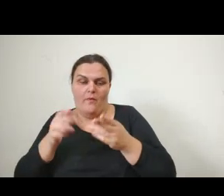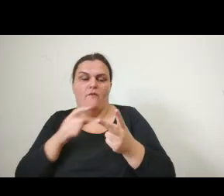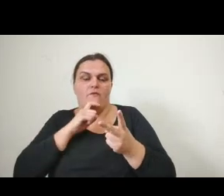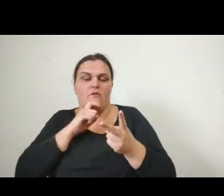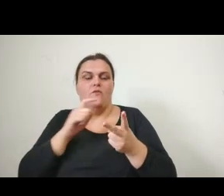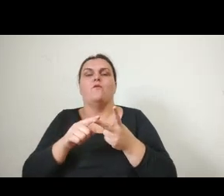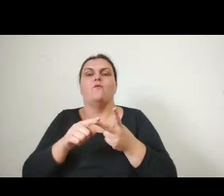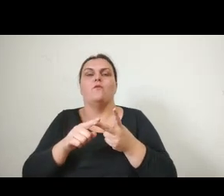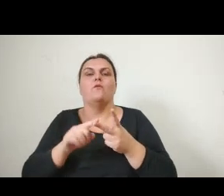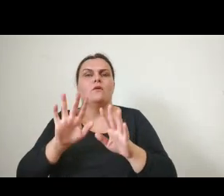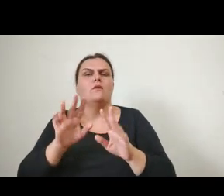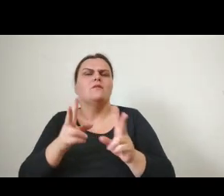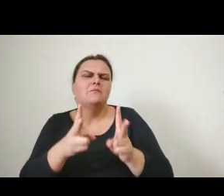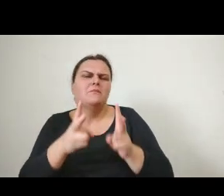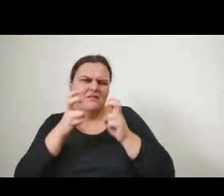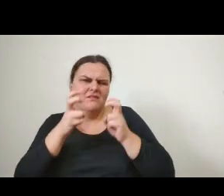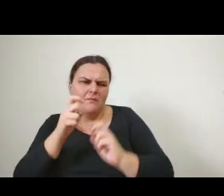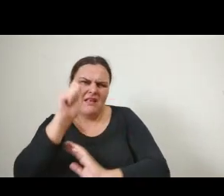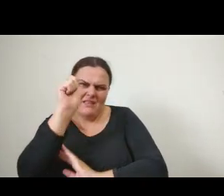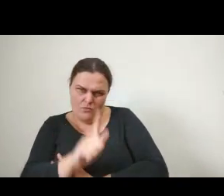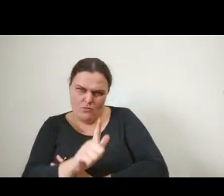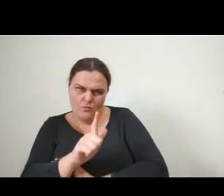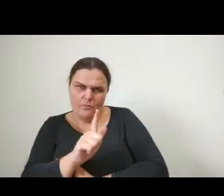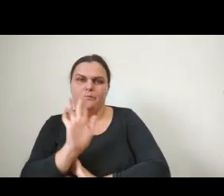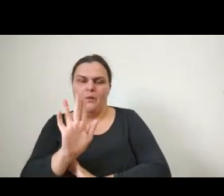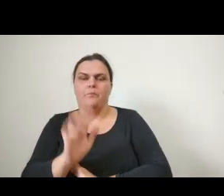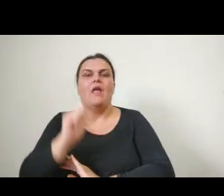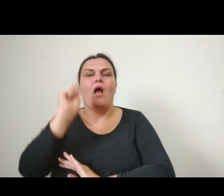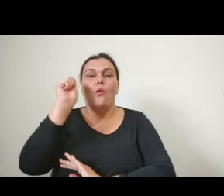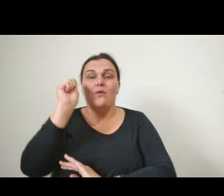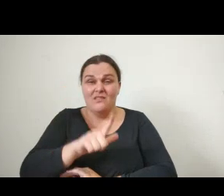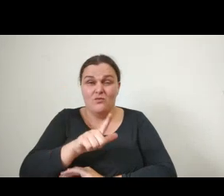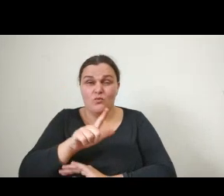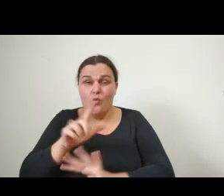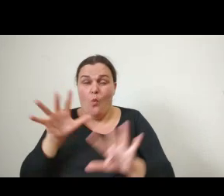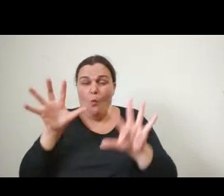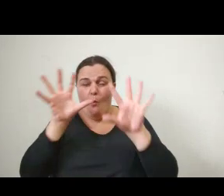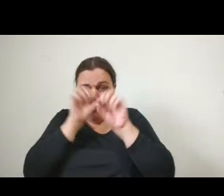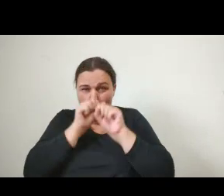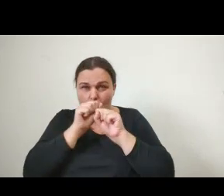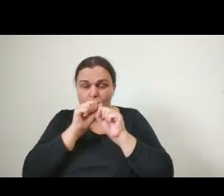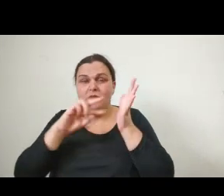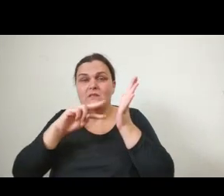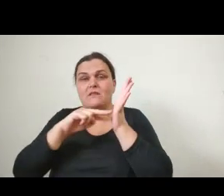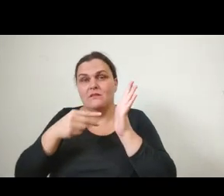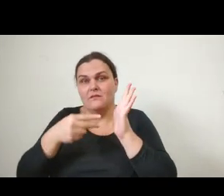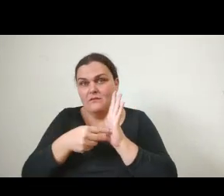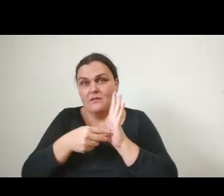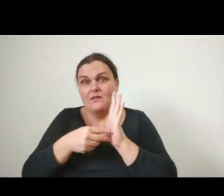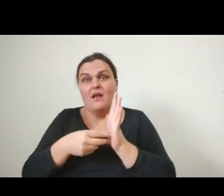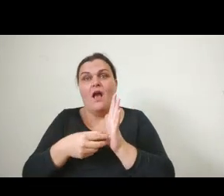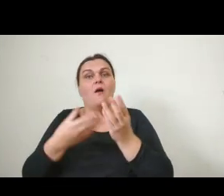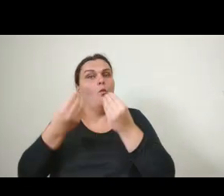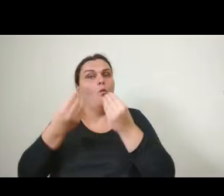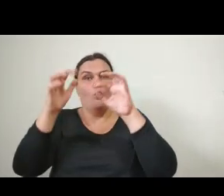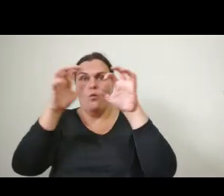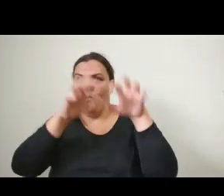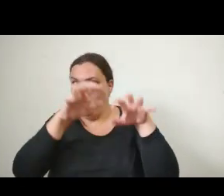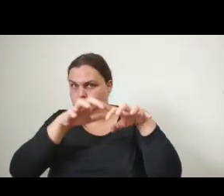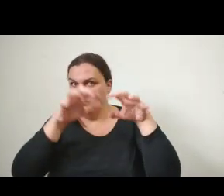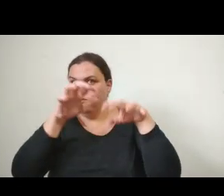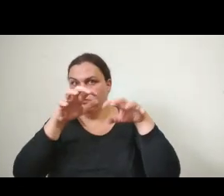azul escuro, maior vai ser o aumento da precipitação pluviométrica.